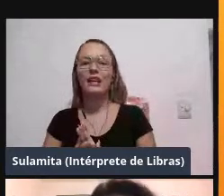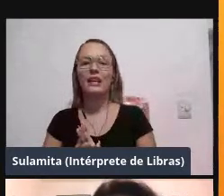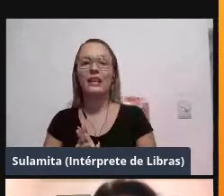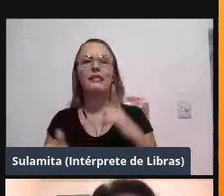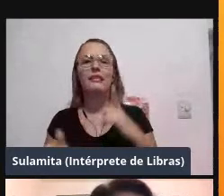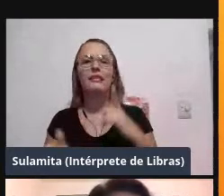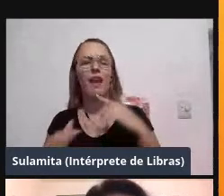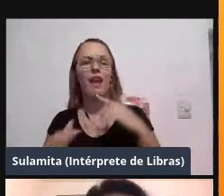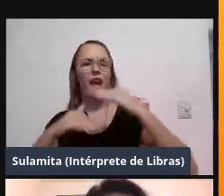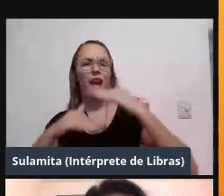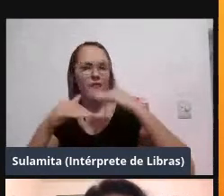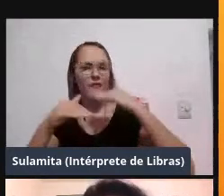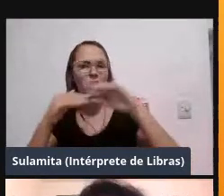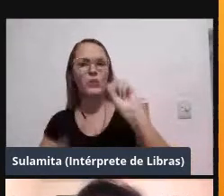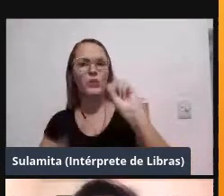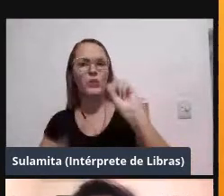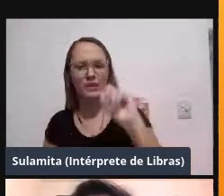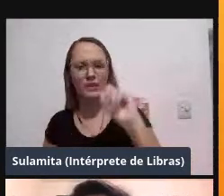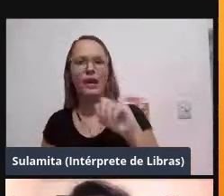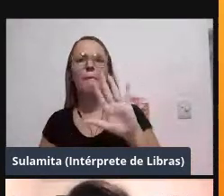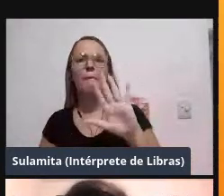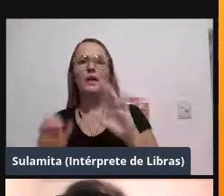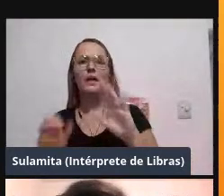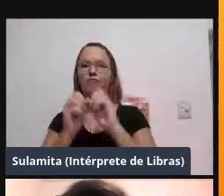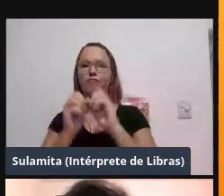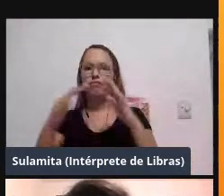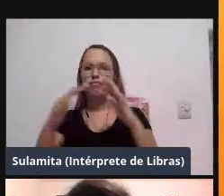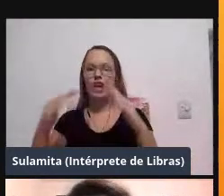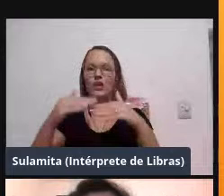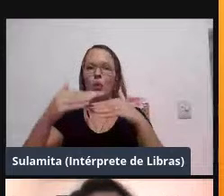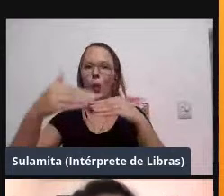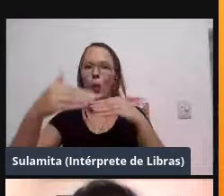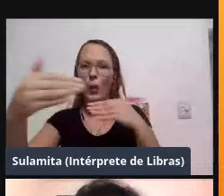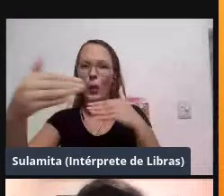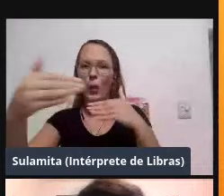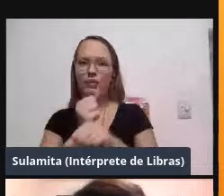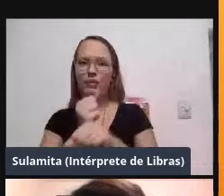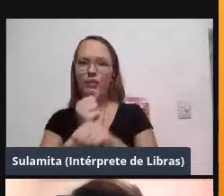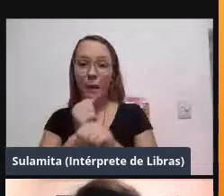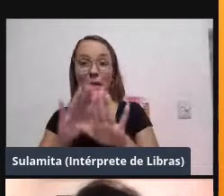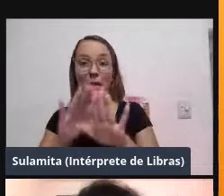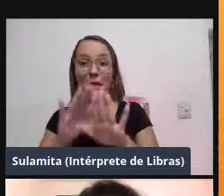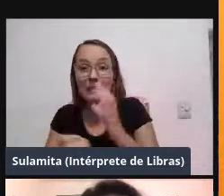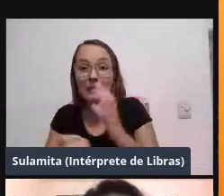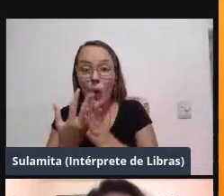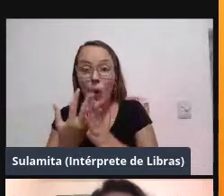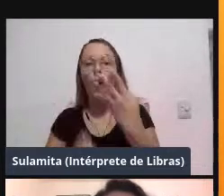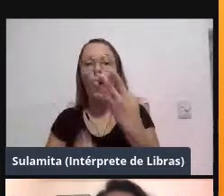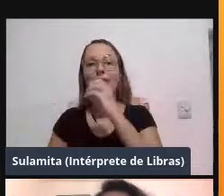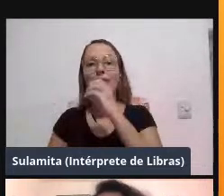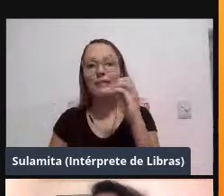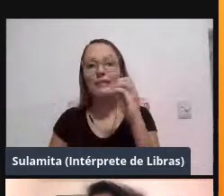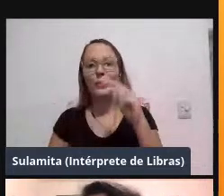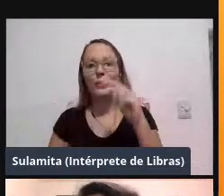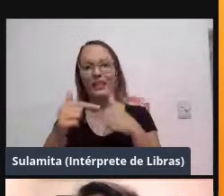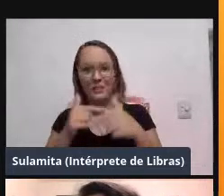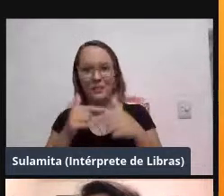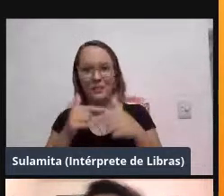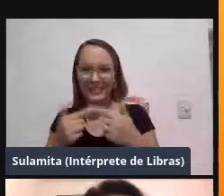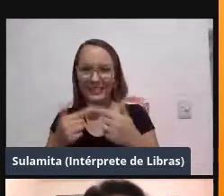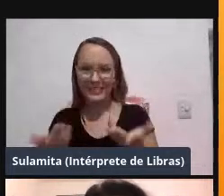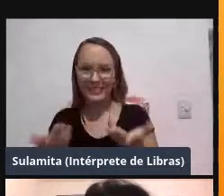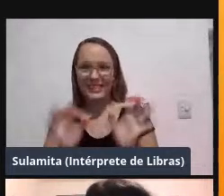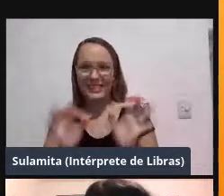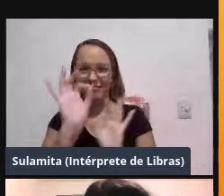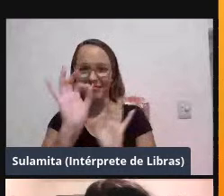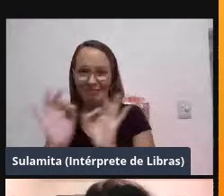nesse livro. Aí a gente organizou o livro porque o objetivo era disponibilizar para pessoas interessadas, né? Então, se a pessoa quer